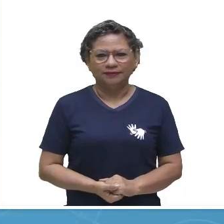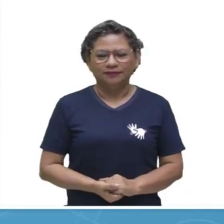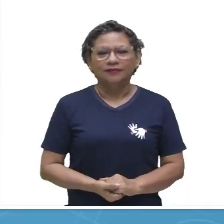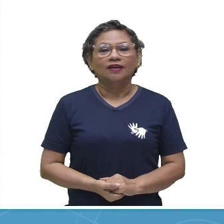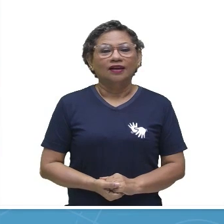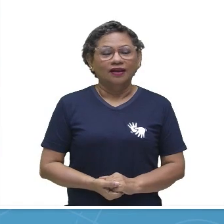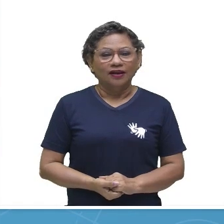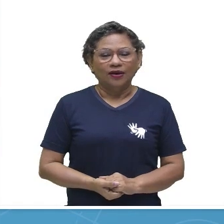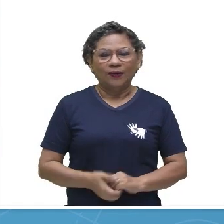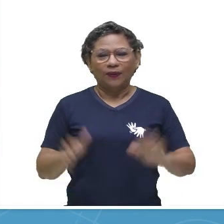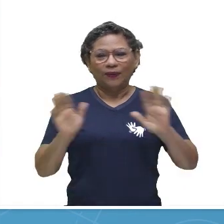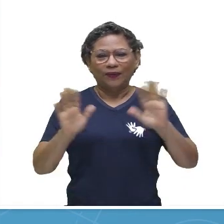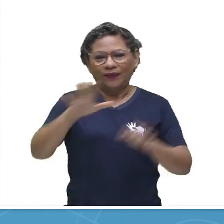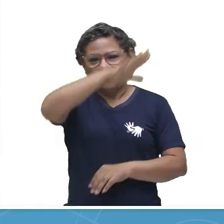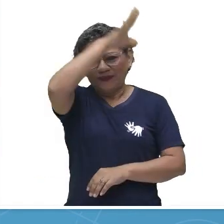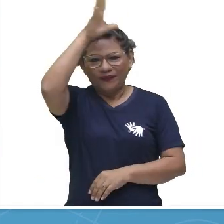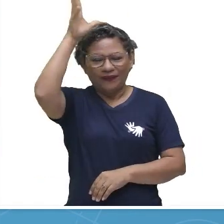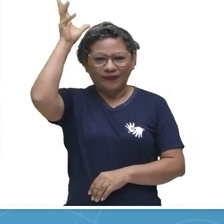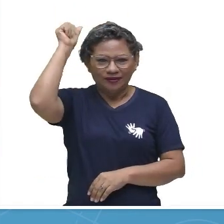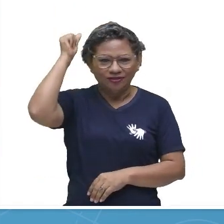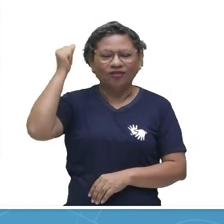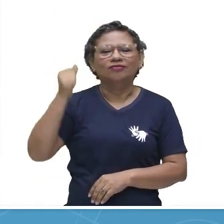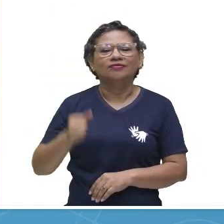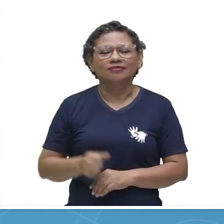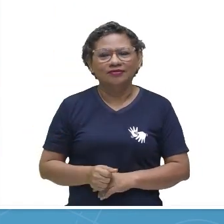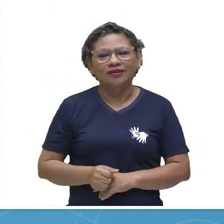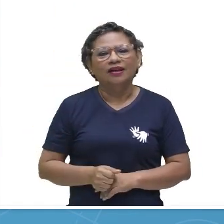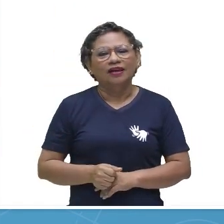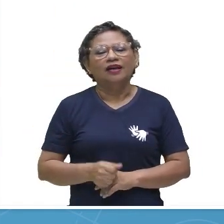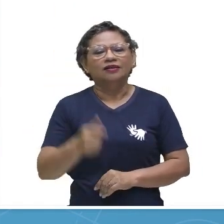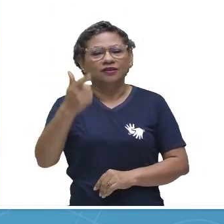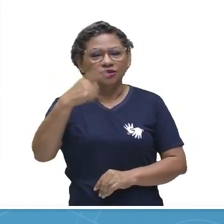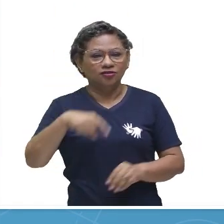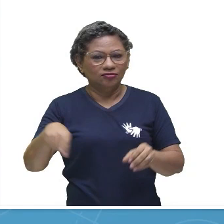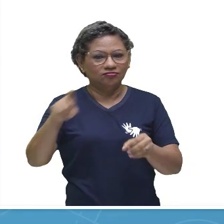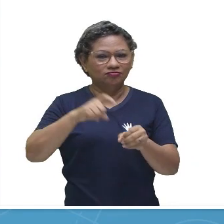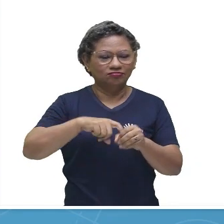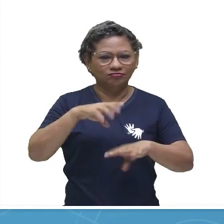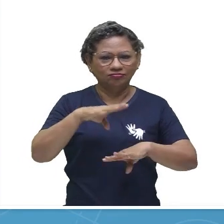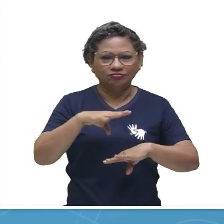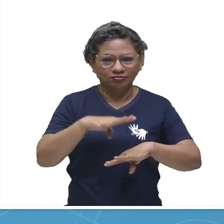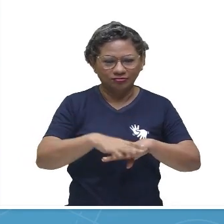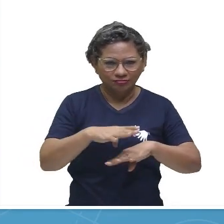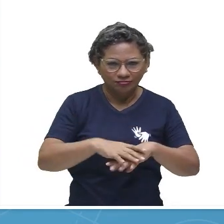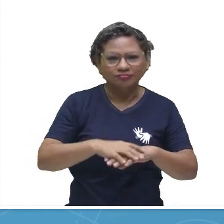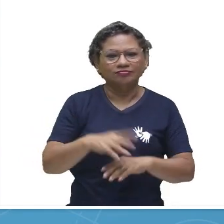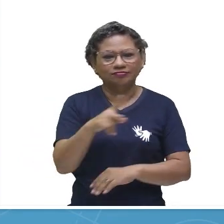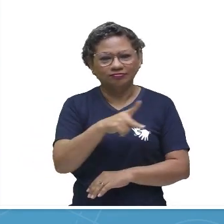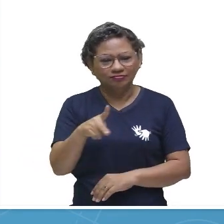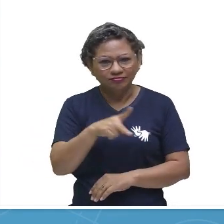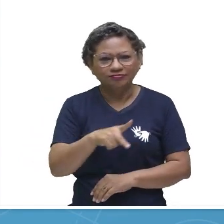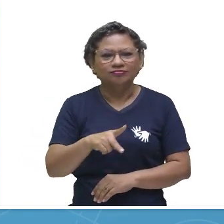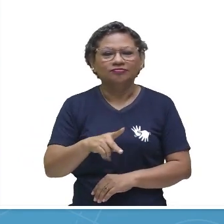Olá, Amazonas! Estamos de volta agora para a aula de matemática. Quem vos fala aqui é o professor Emerson Marão, após a